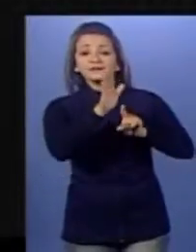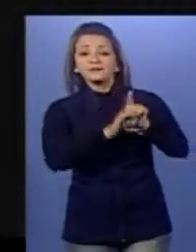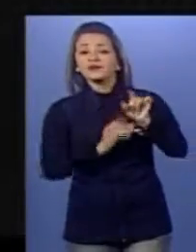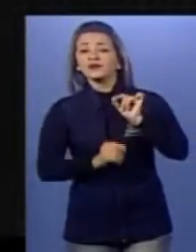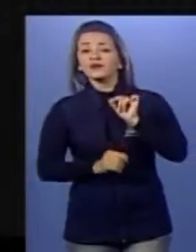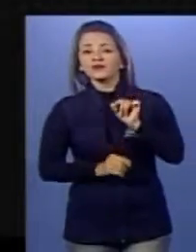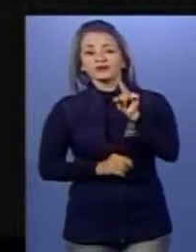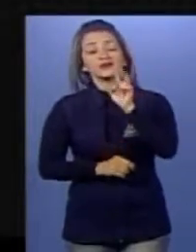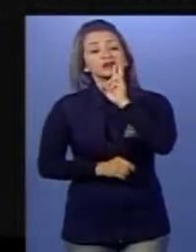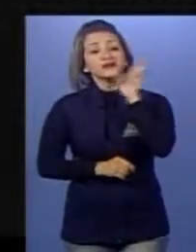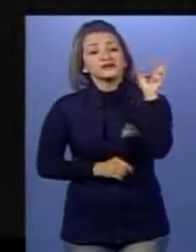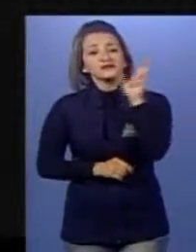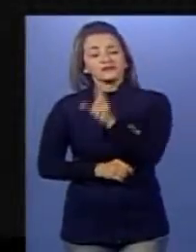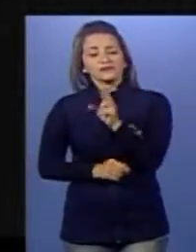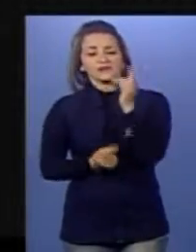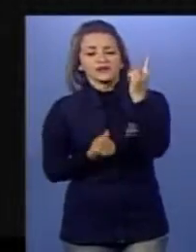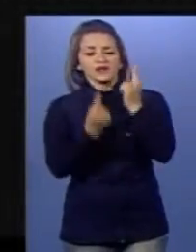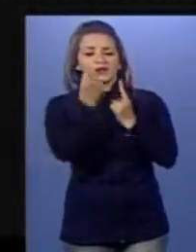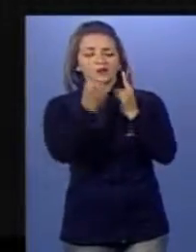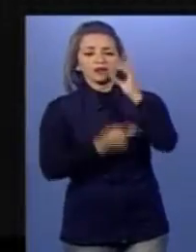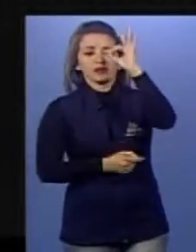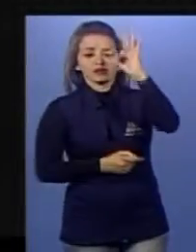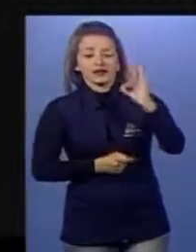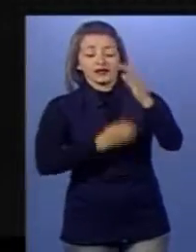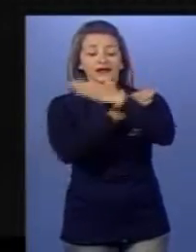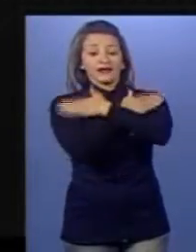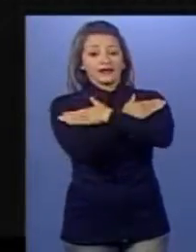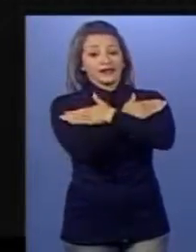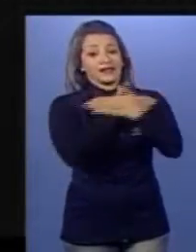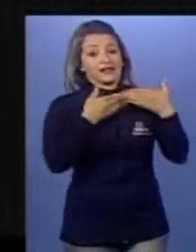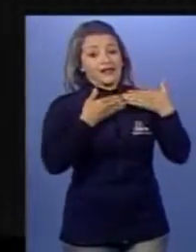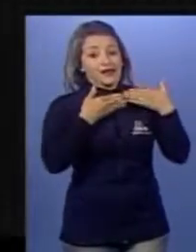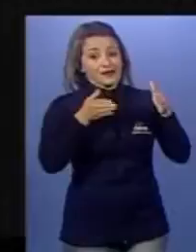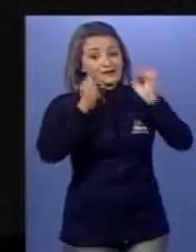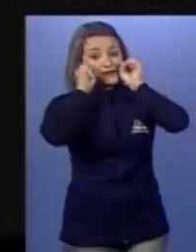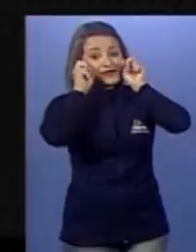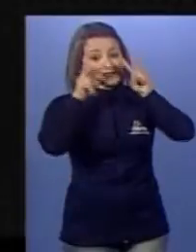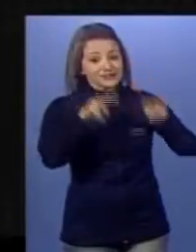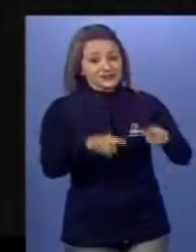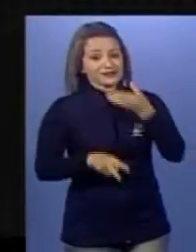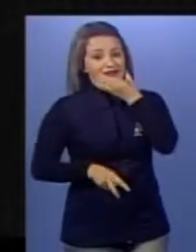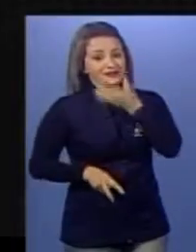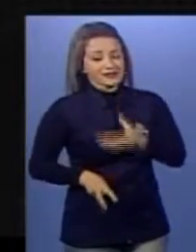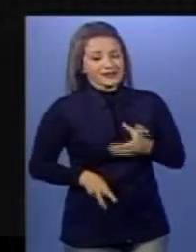nesse caso a taxa de desemprego aberto de dezembro de 2012